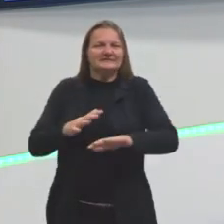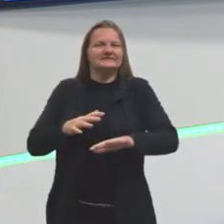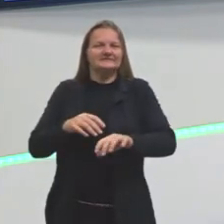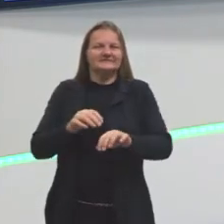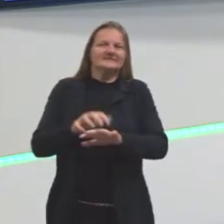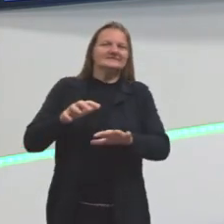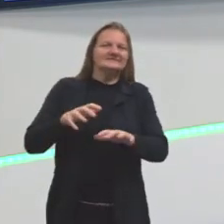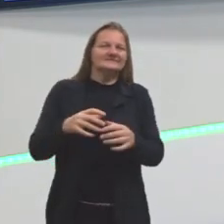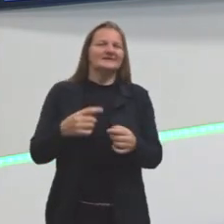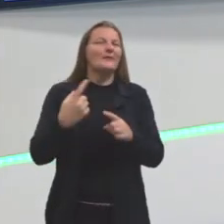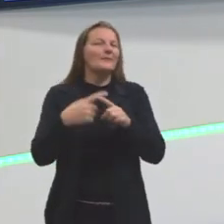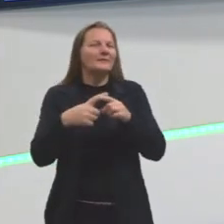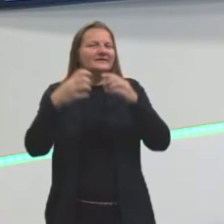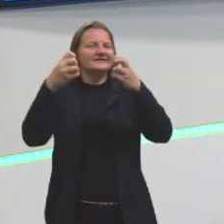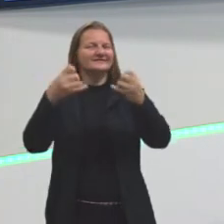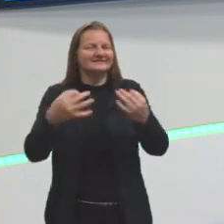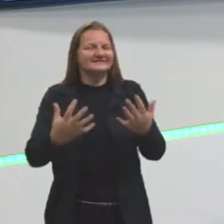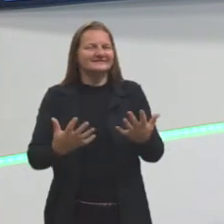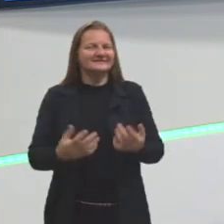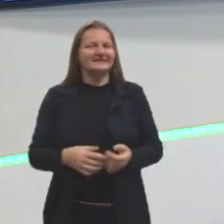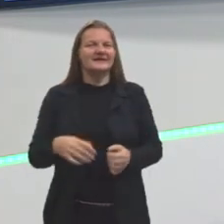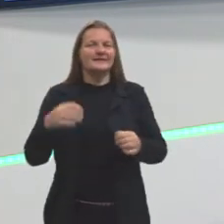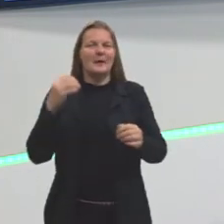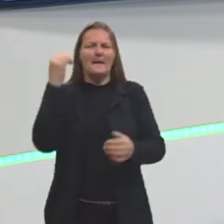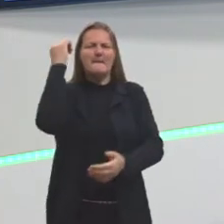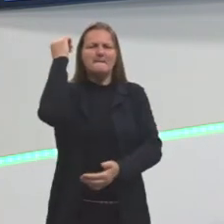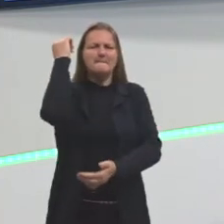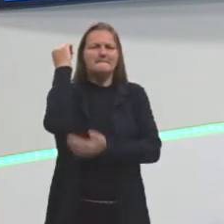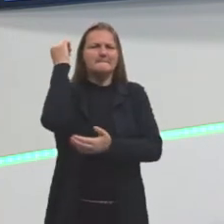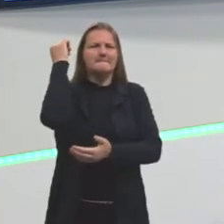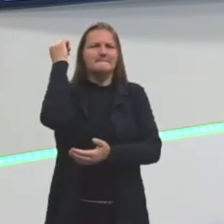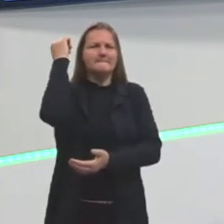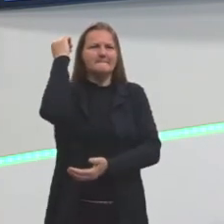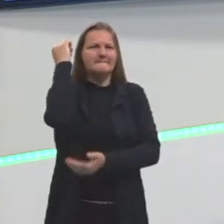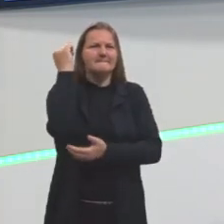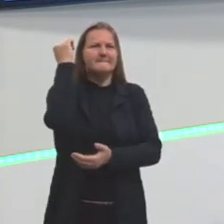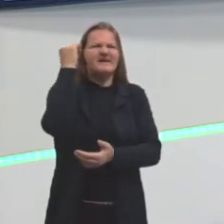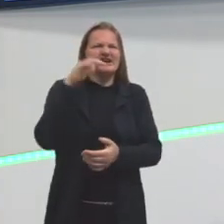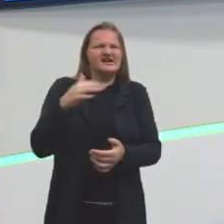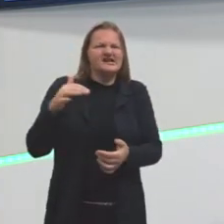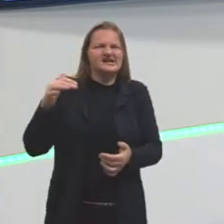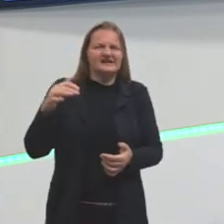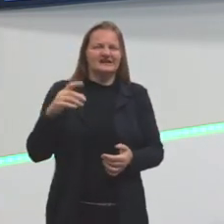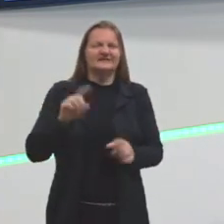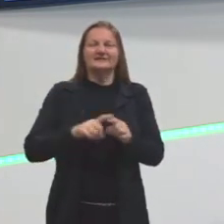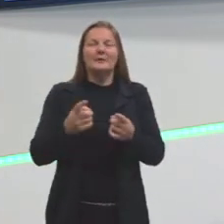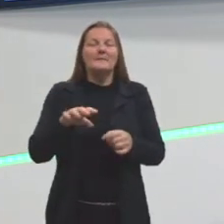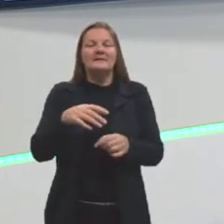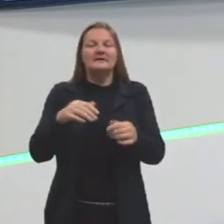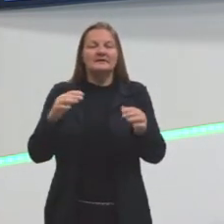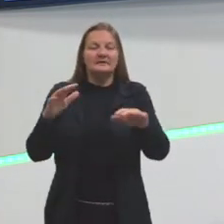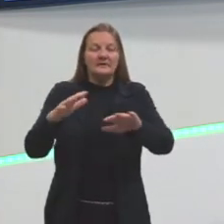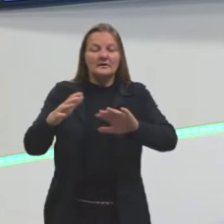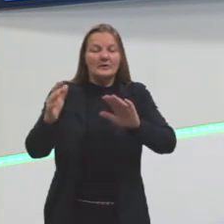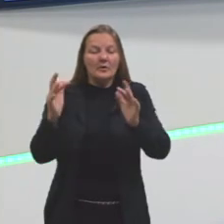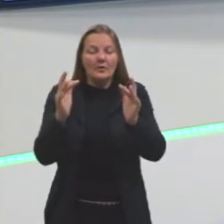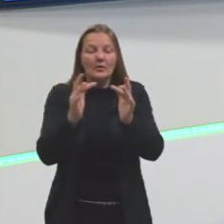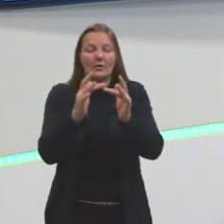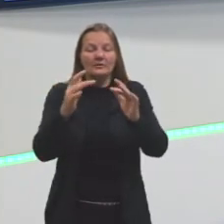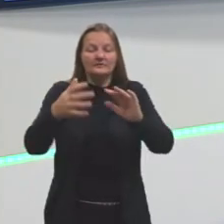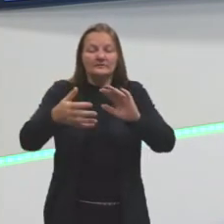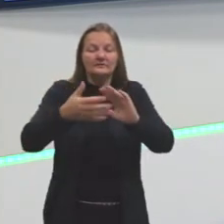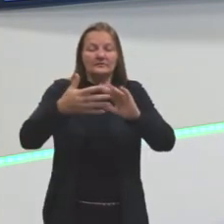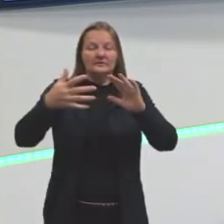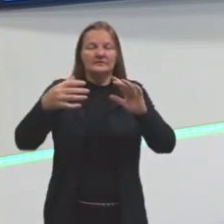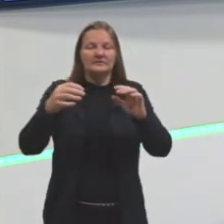né Às vezes pode ser uma batida mas não é desse tipo de choque tá é quando a gente simplesmente encosta em algo